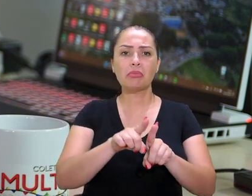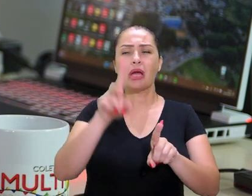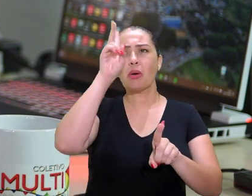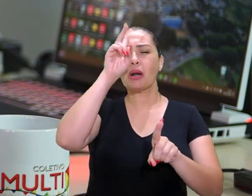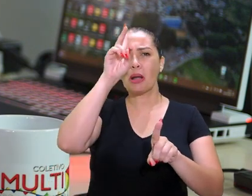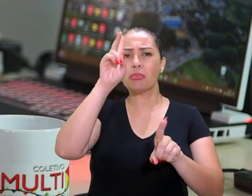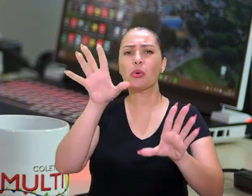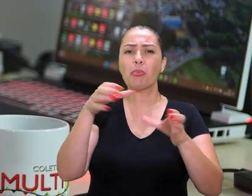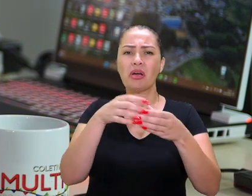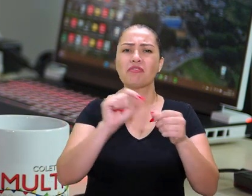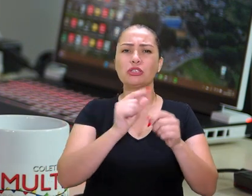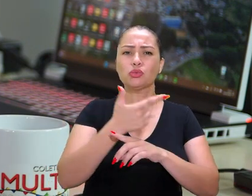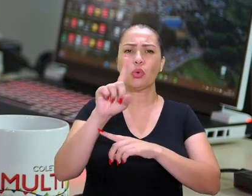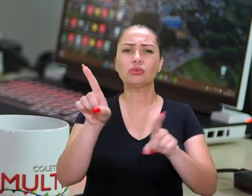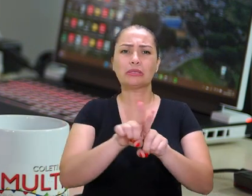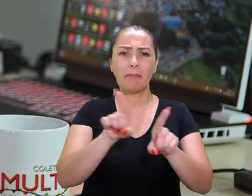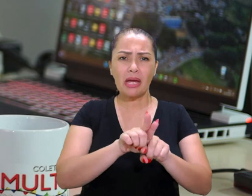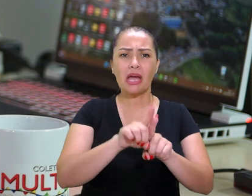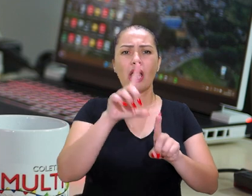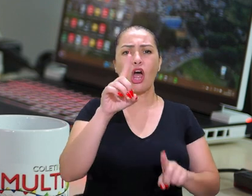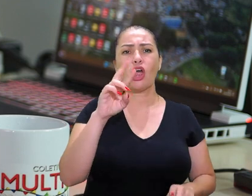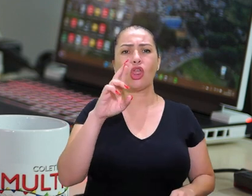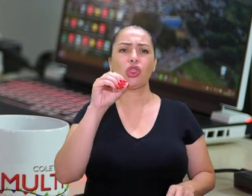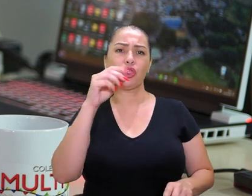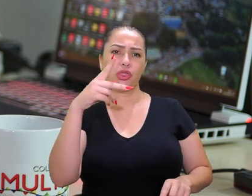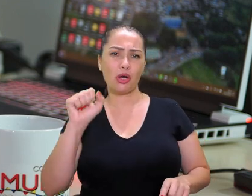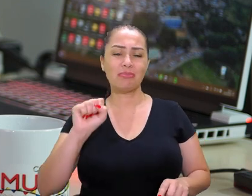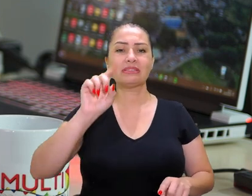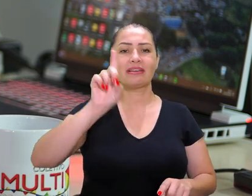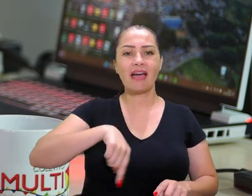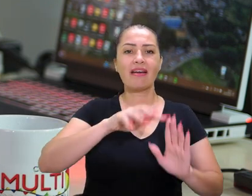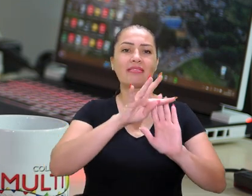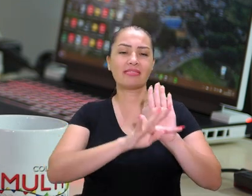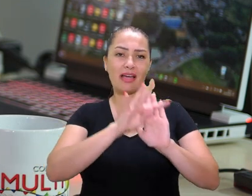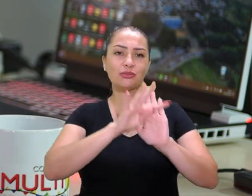chamado Drops, Teatro em Gotas, que eram textos